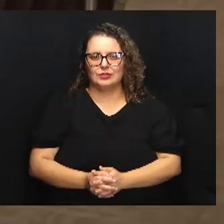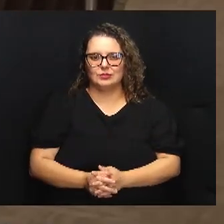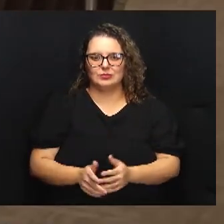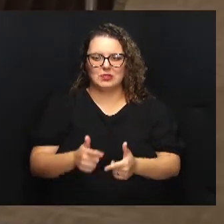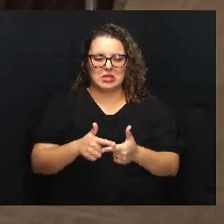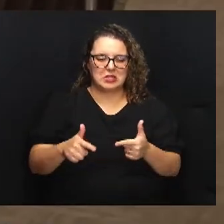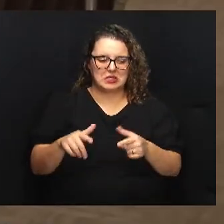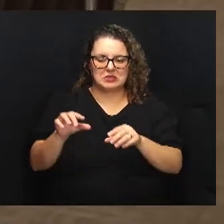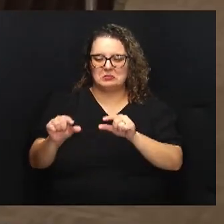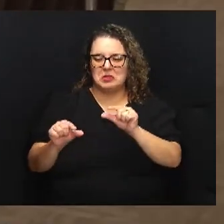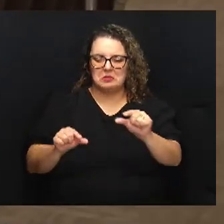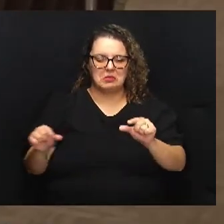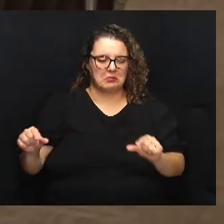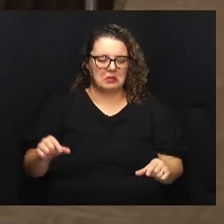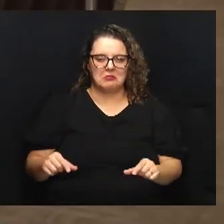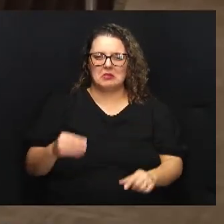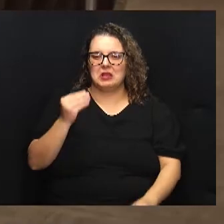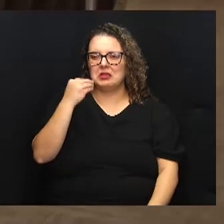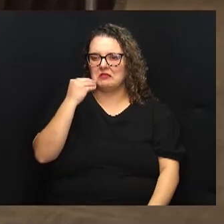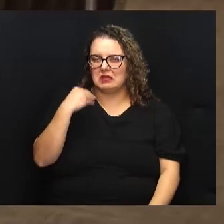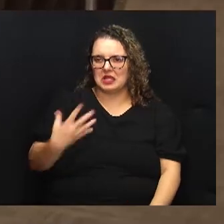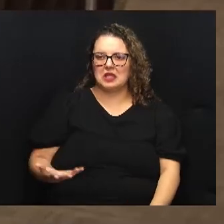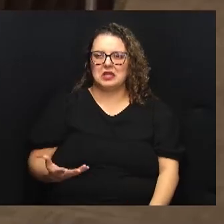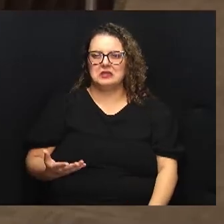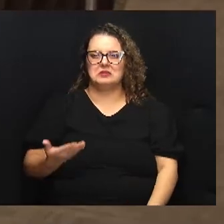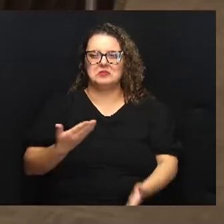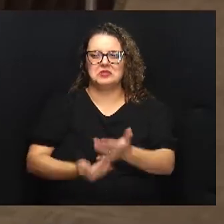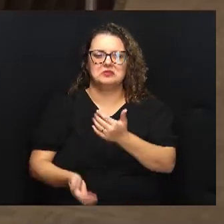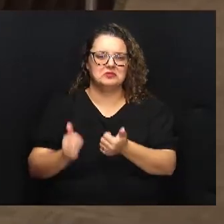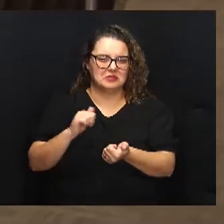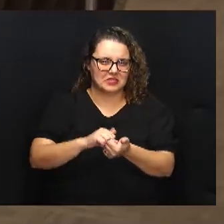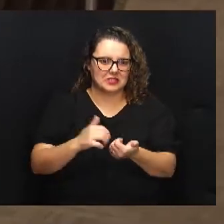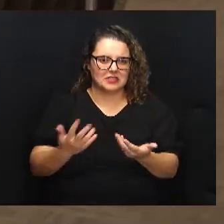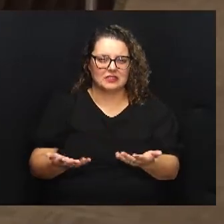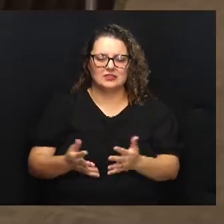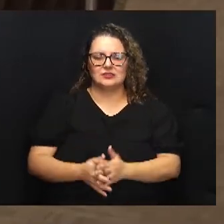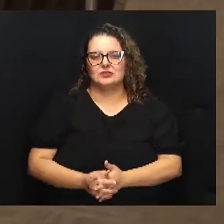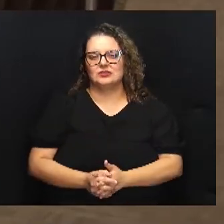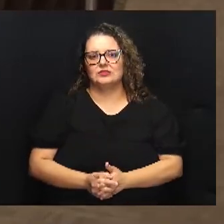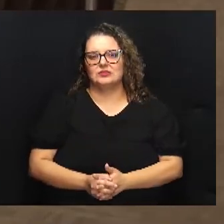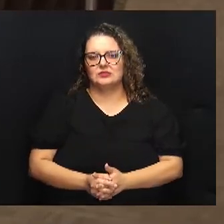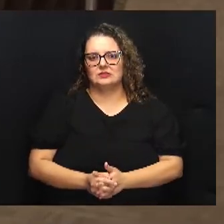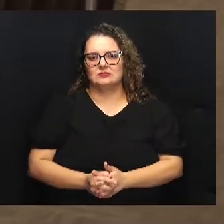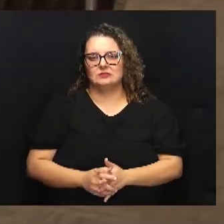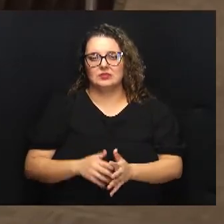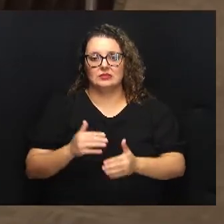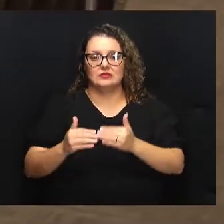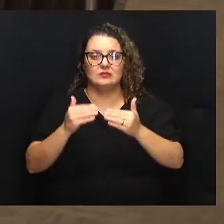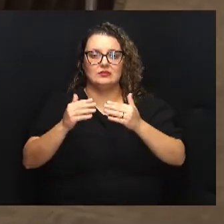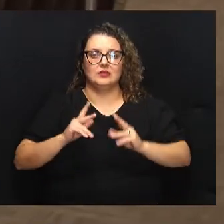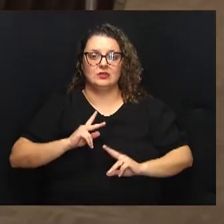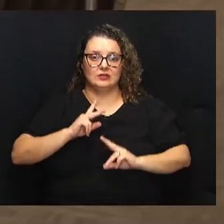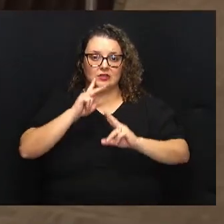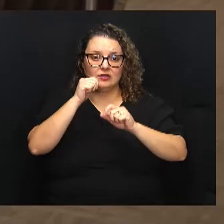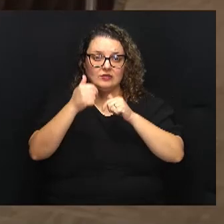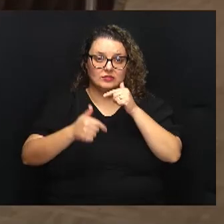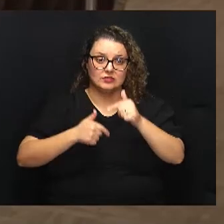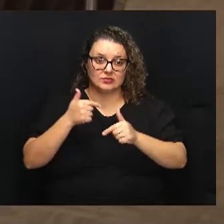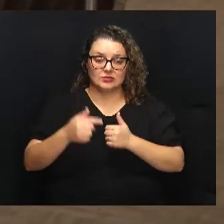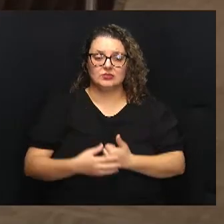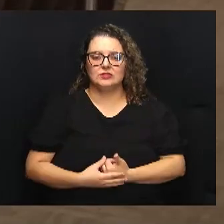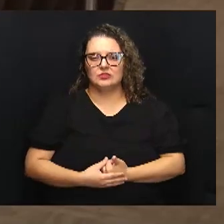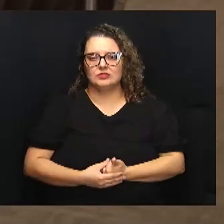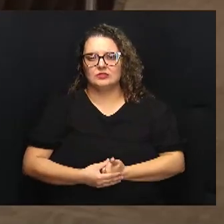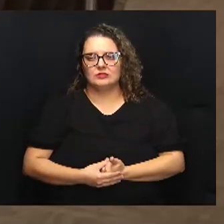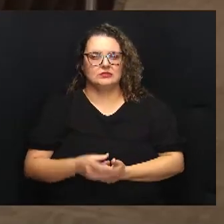fragmentada, fragilizada, desqualificada, muito para formar força de trabalho